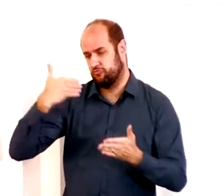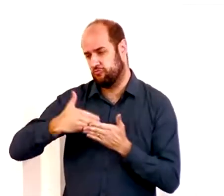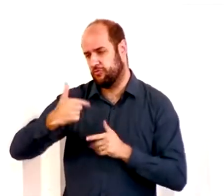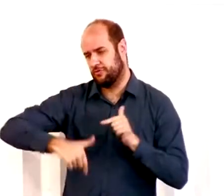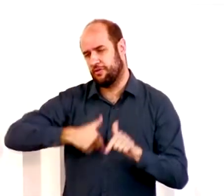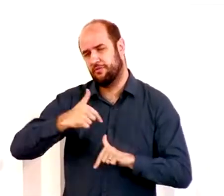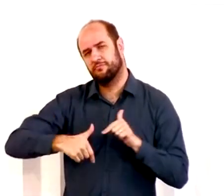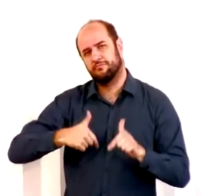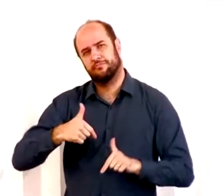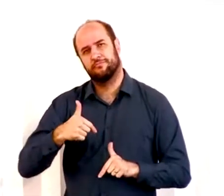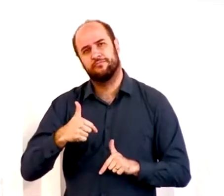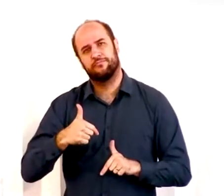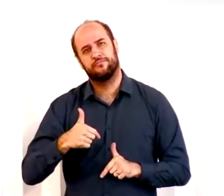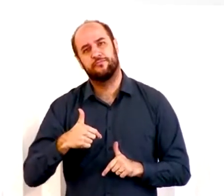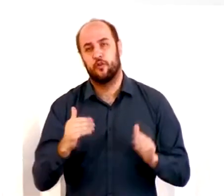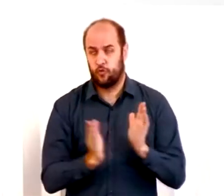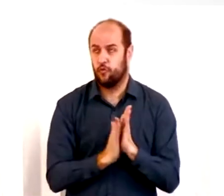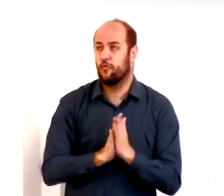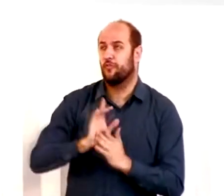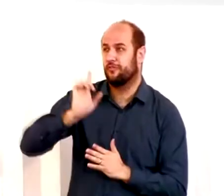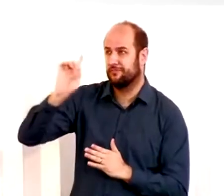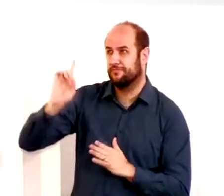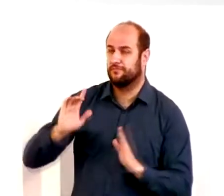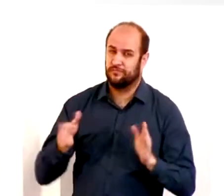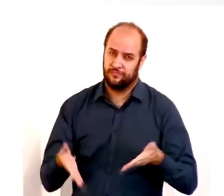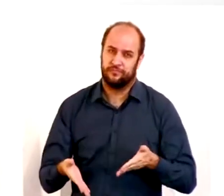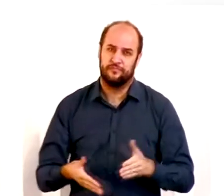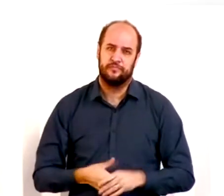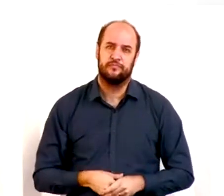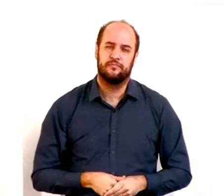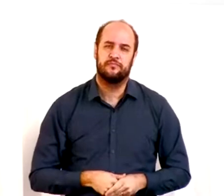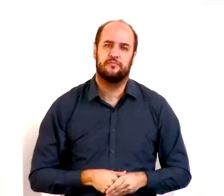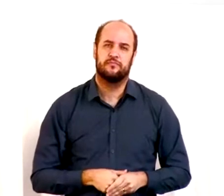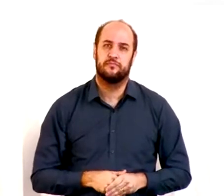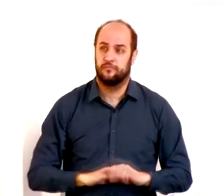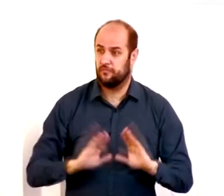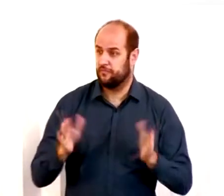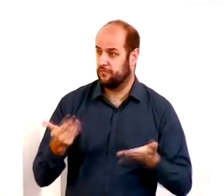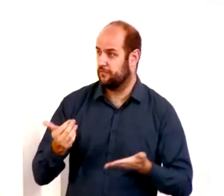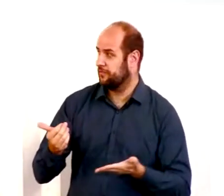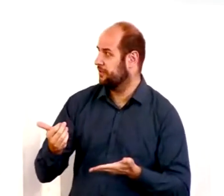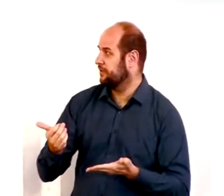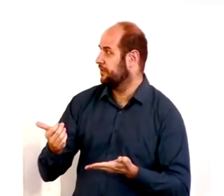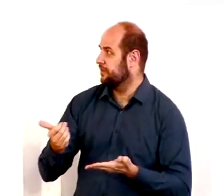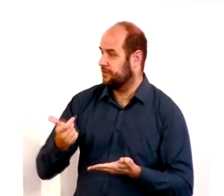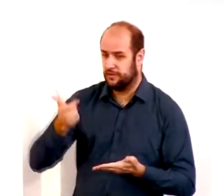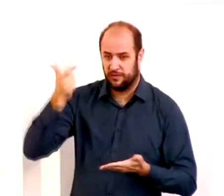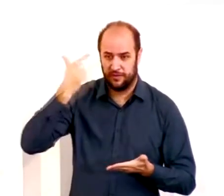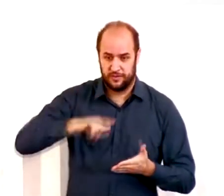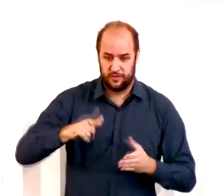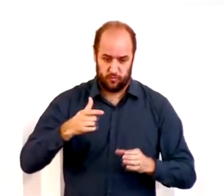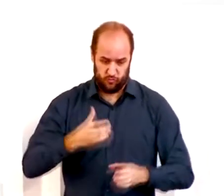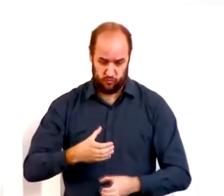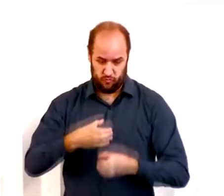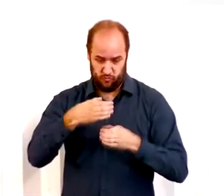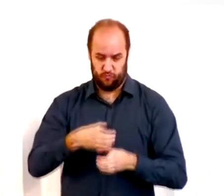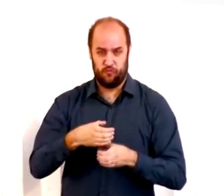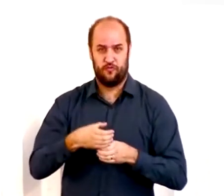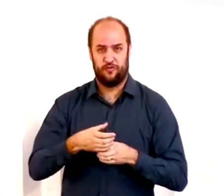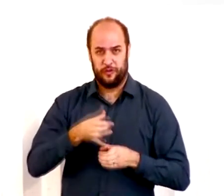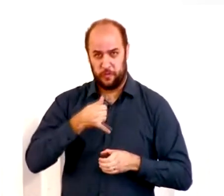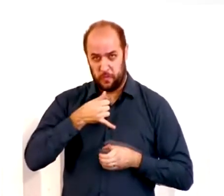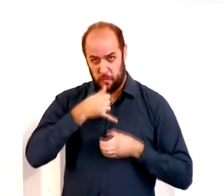ministerial, e eu louvo a Deus por isso, agora pela manhã inclusive ganhei uma cuia de chimarrão de